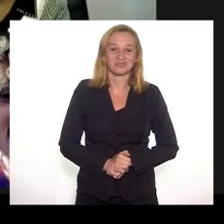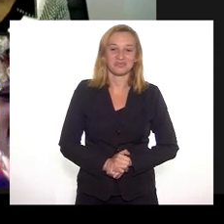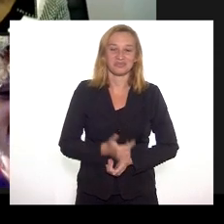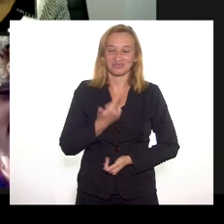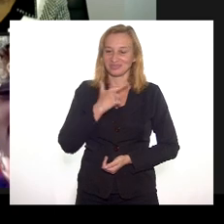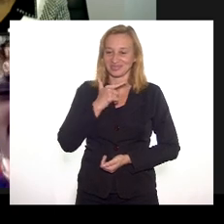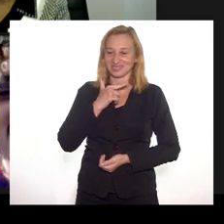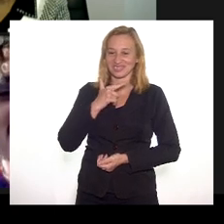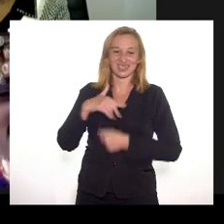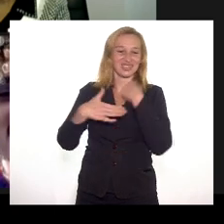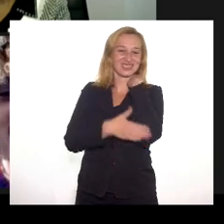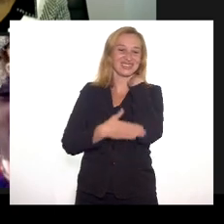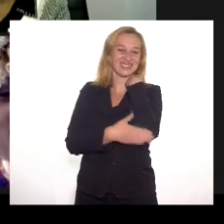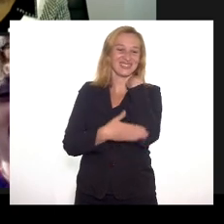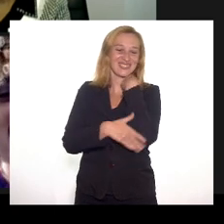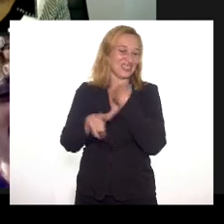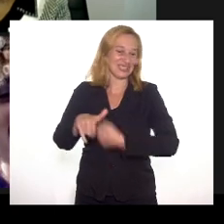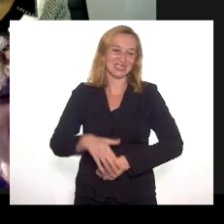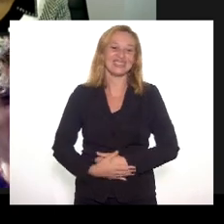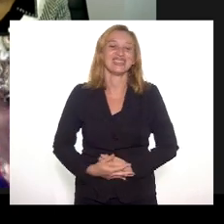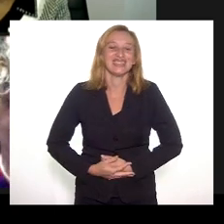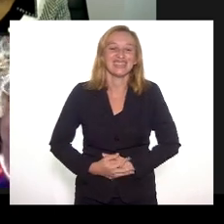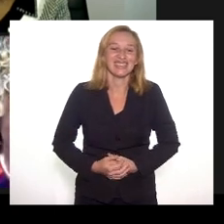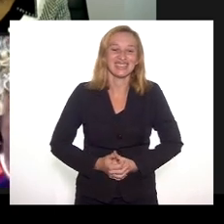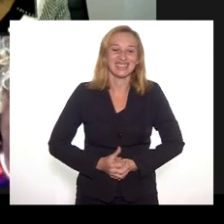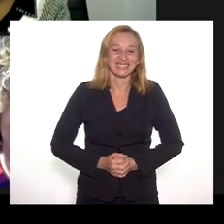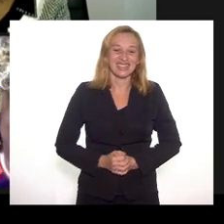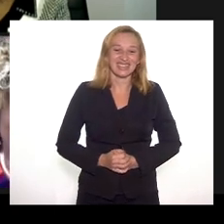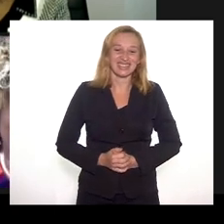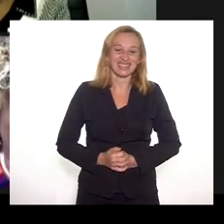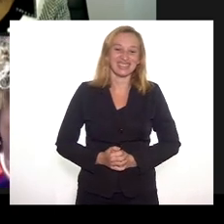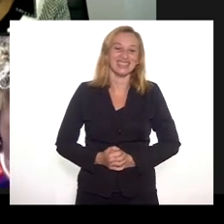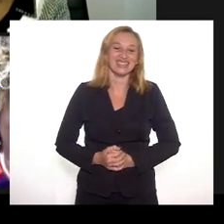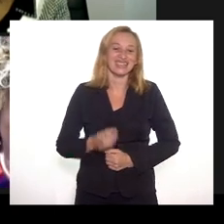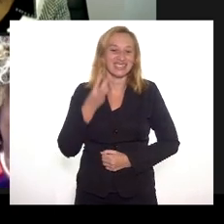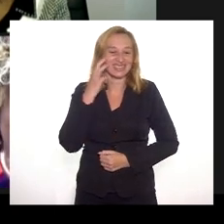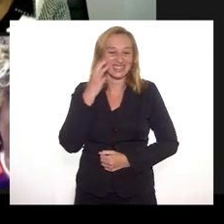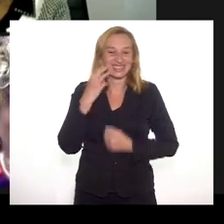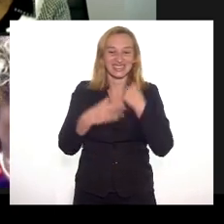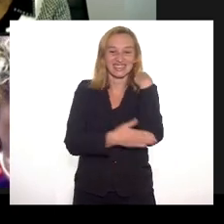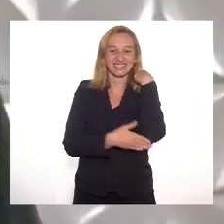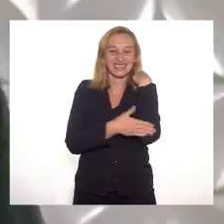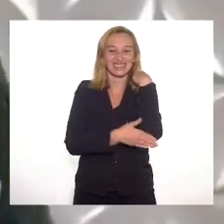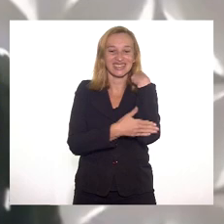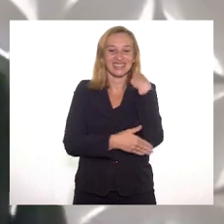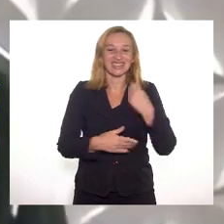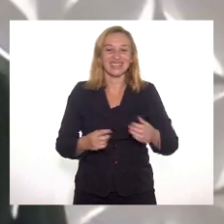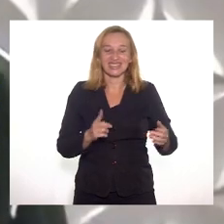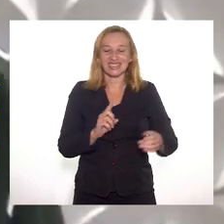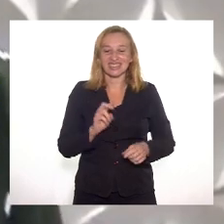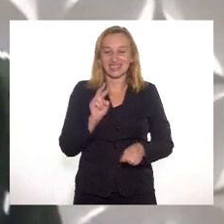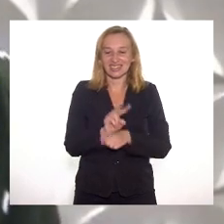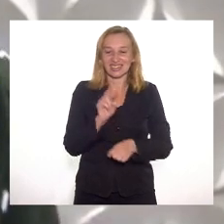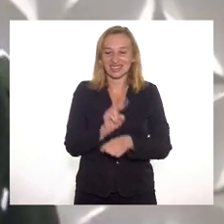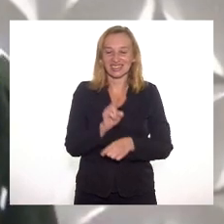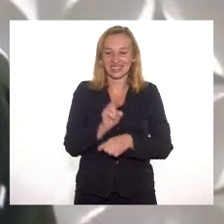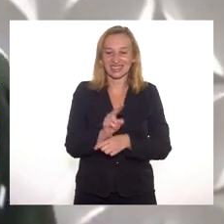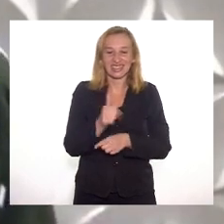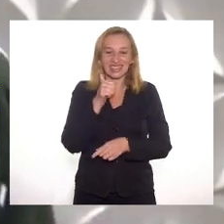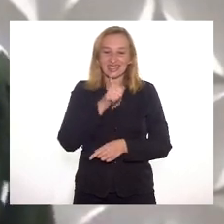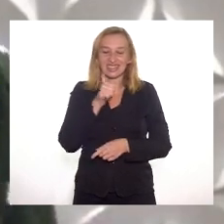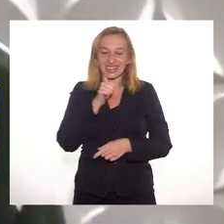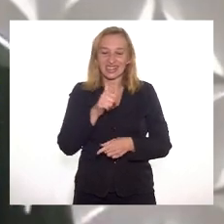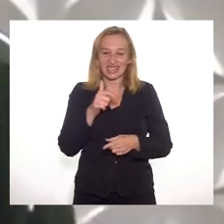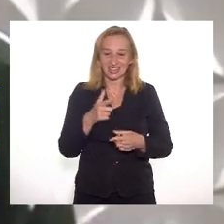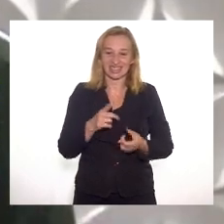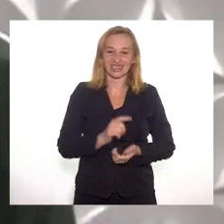boa causa, deputado Valdec. É uma boa causa de defesa das mulheres vítimas de violência, porque ali tem a